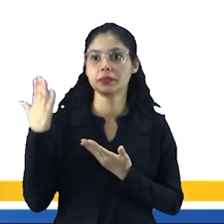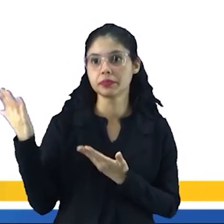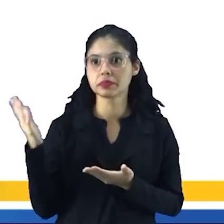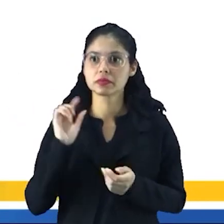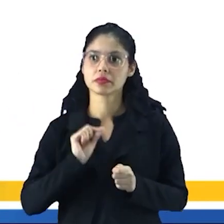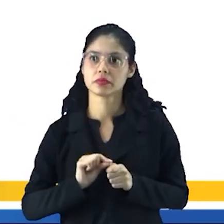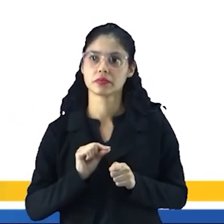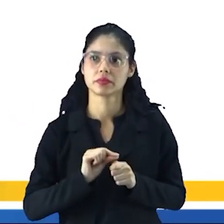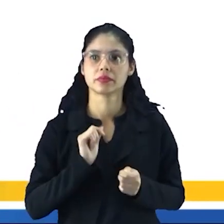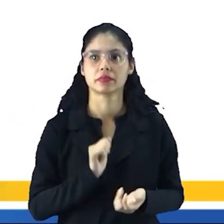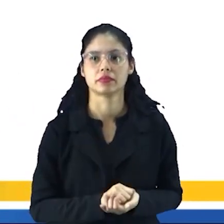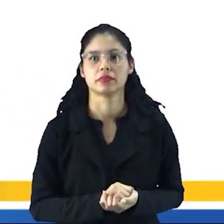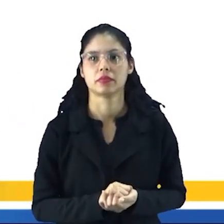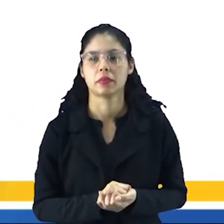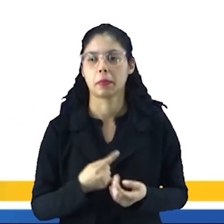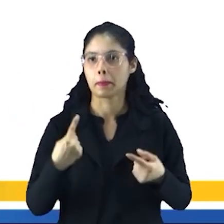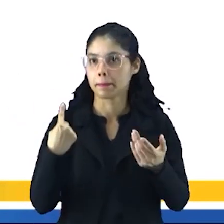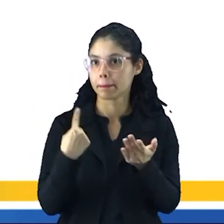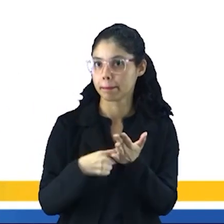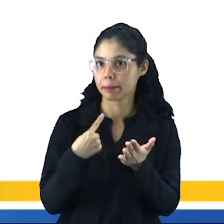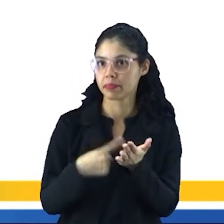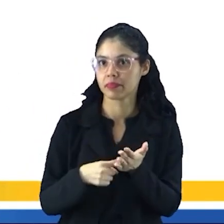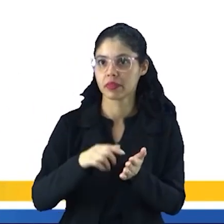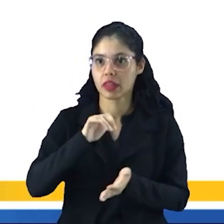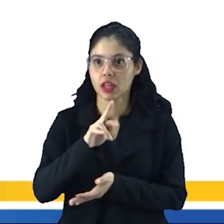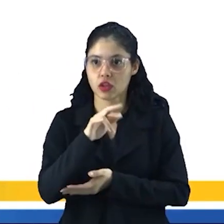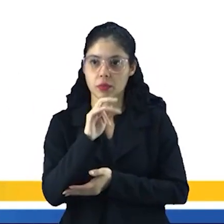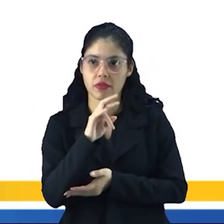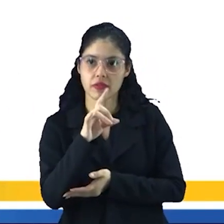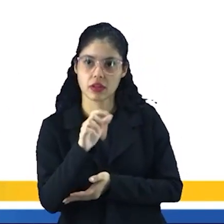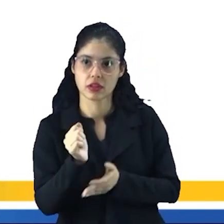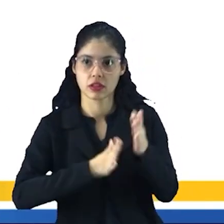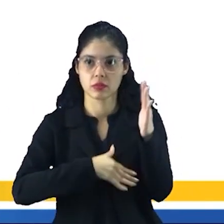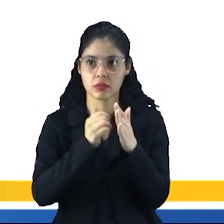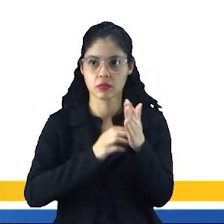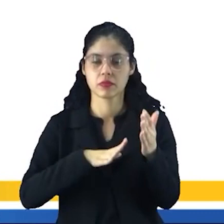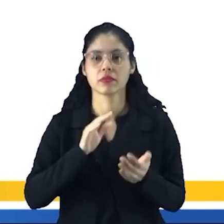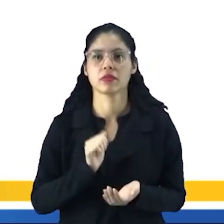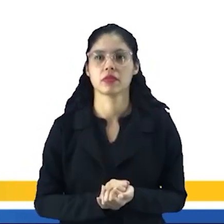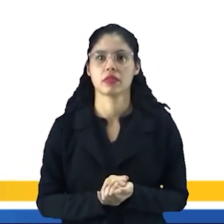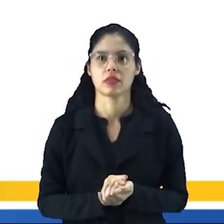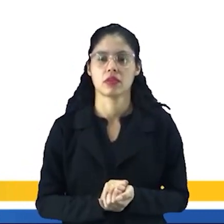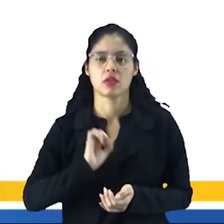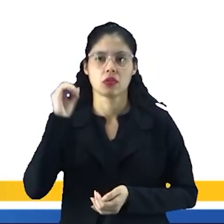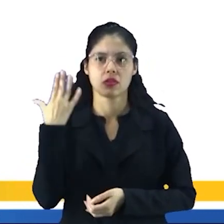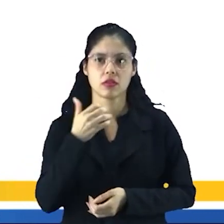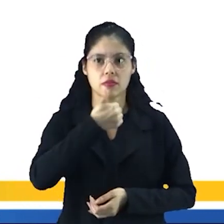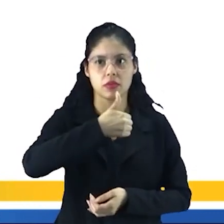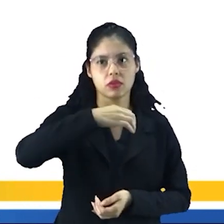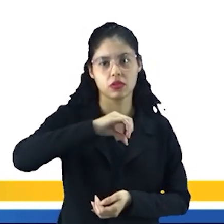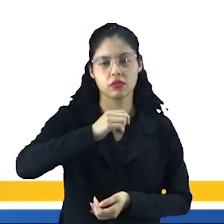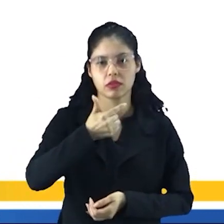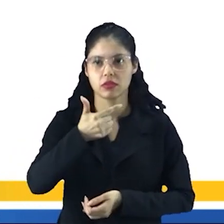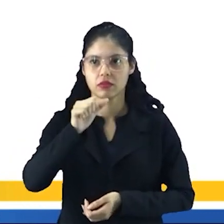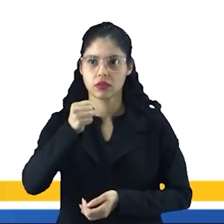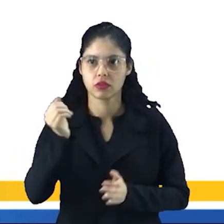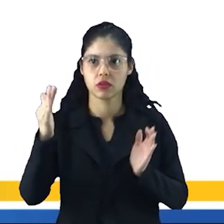esta obra, Bapuru, marca a fase antropofágica da pintora Tarsila do Amaral, que ocorreu